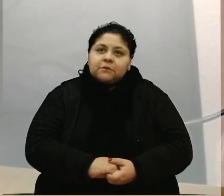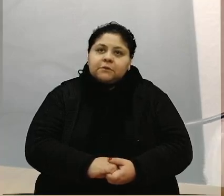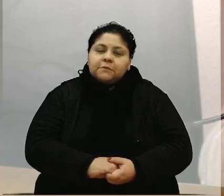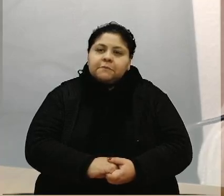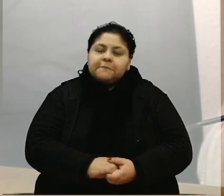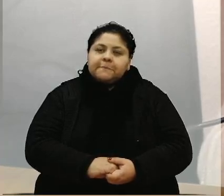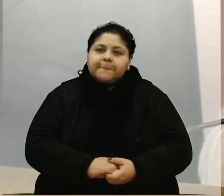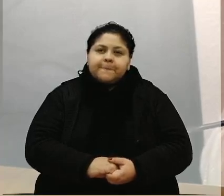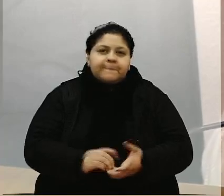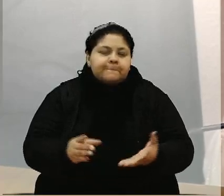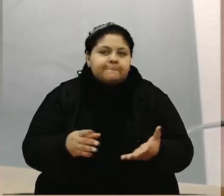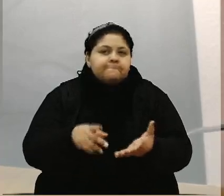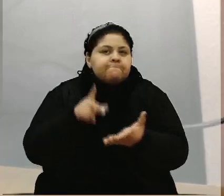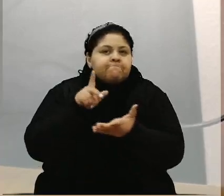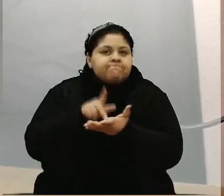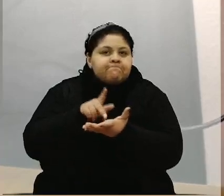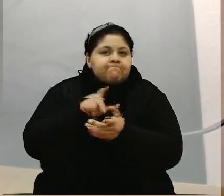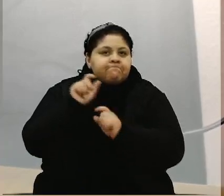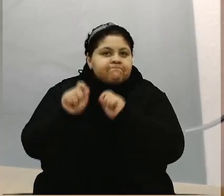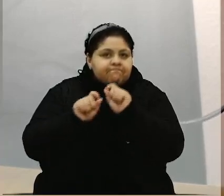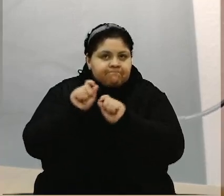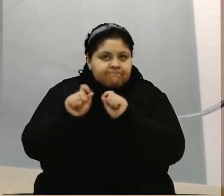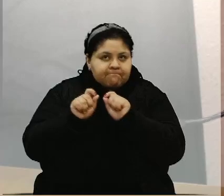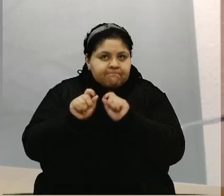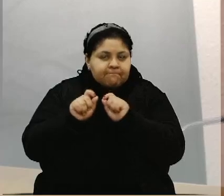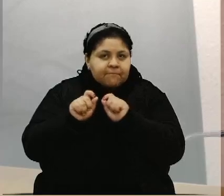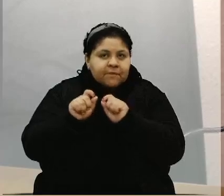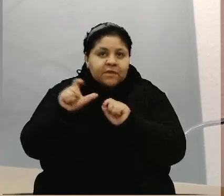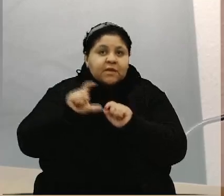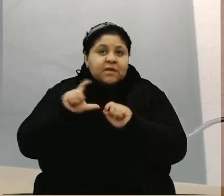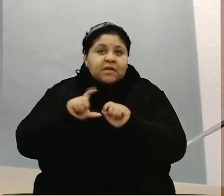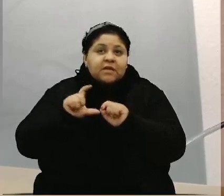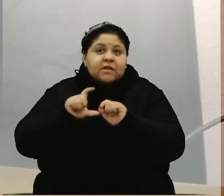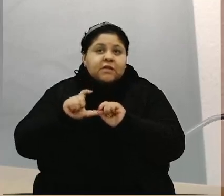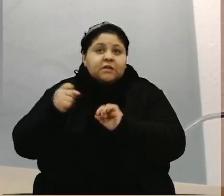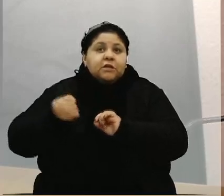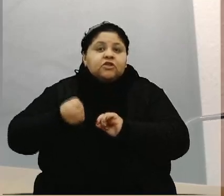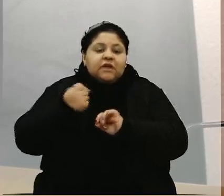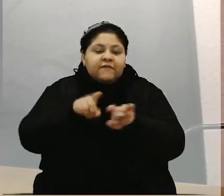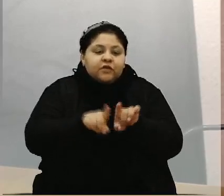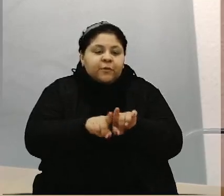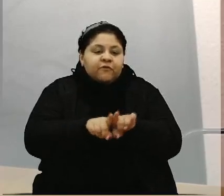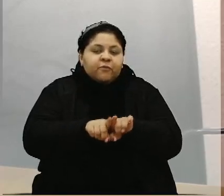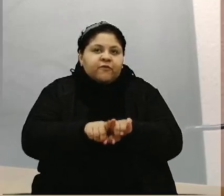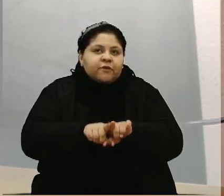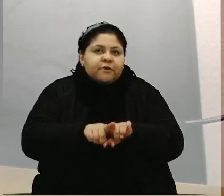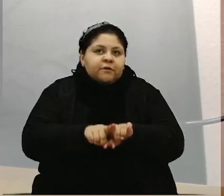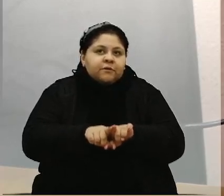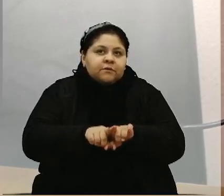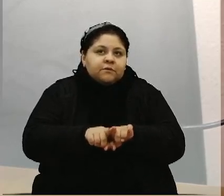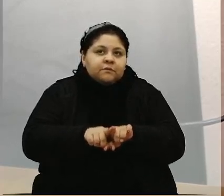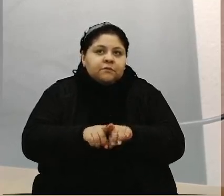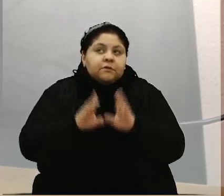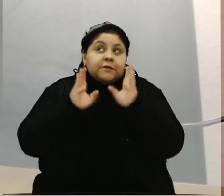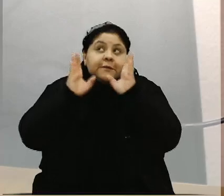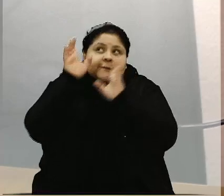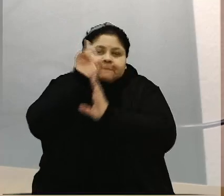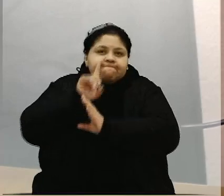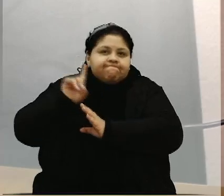Sim, na verdade, como eu pensei que eu só tinha 20 minutos, eu não trouxe números para vocês, tá, pessoal? Mas graças a